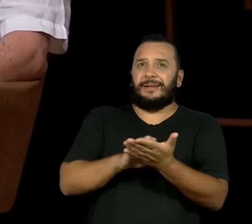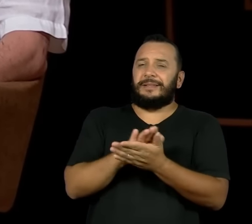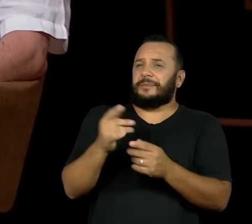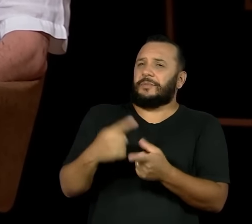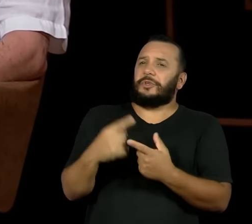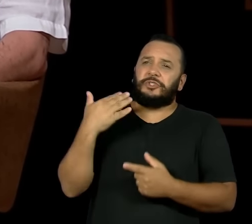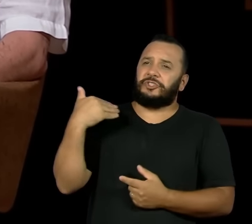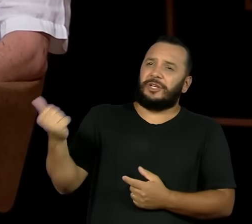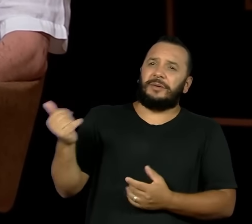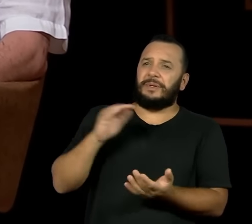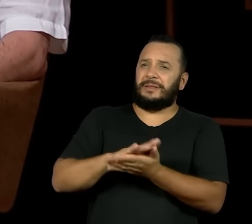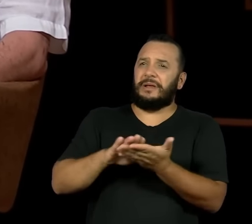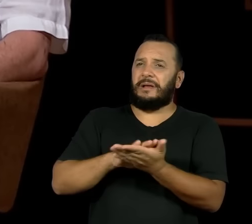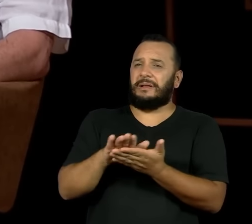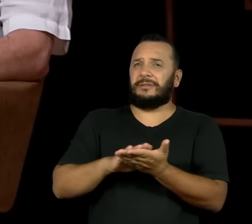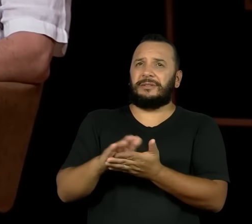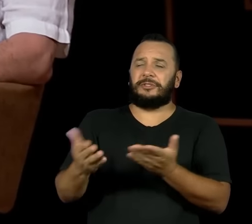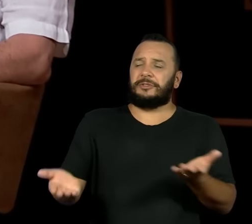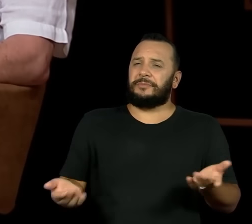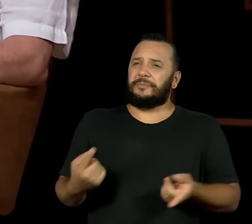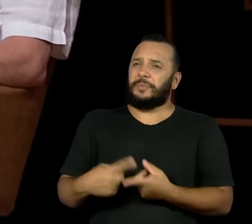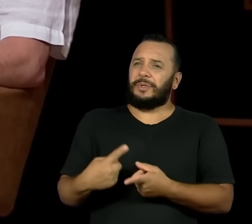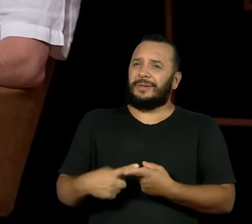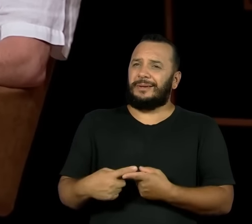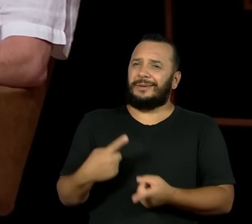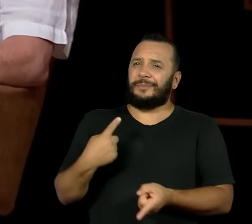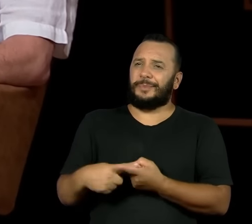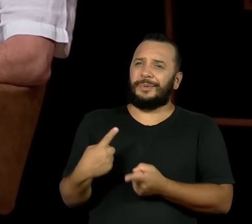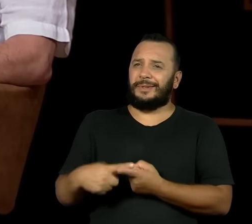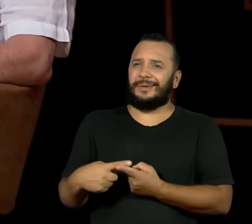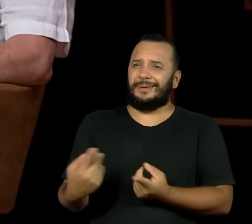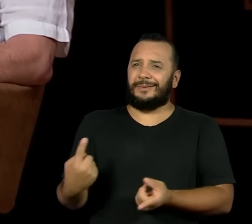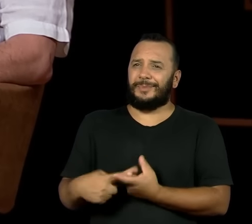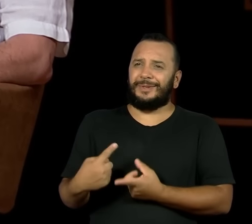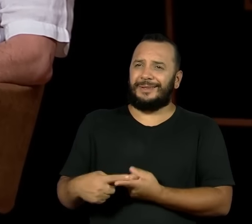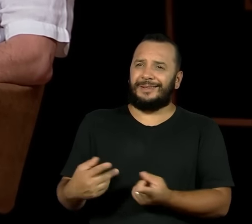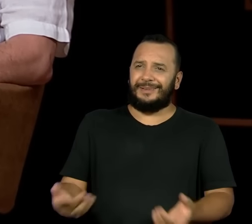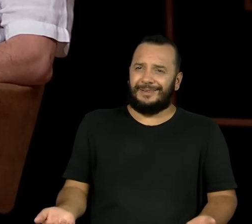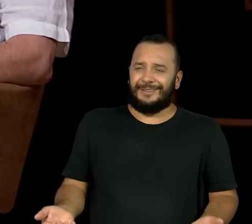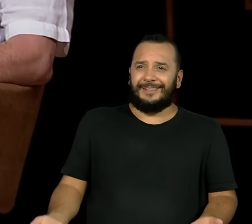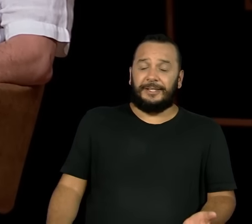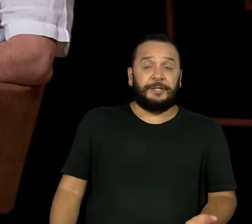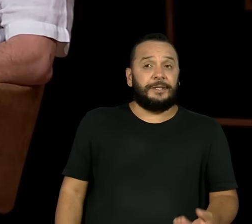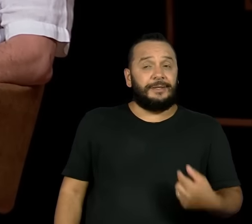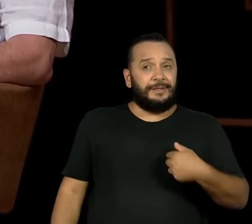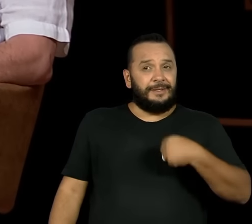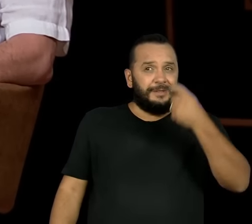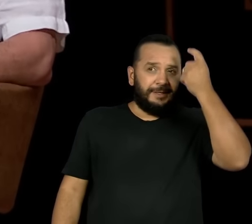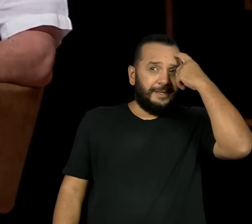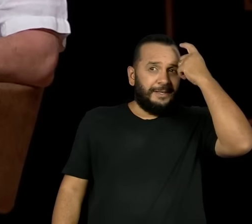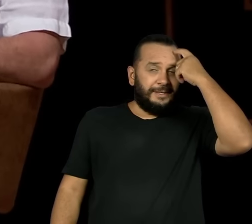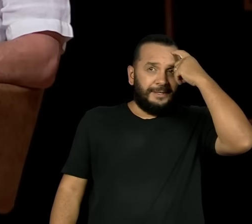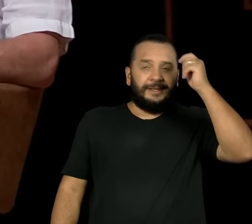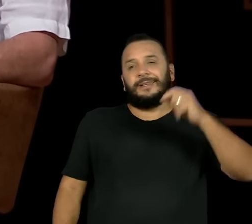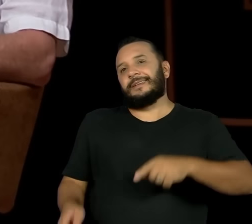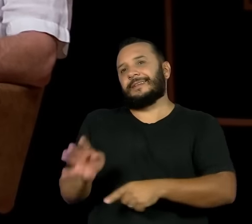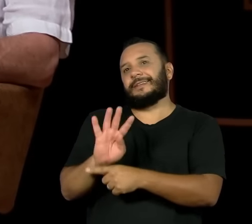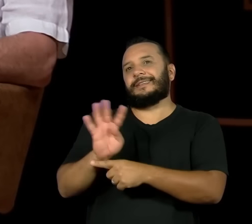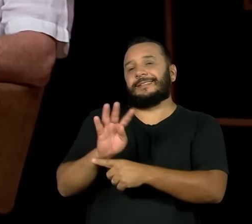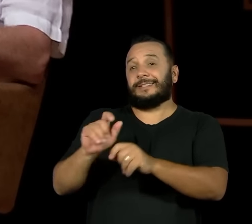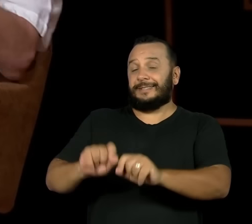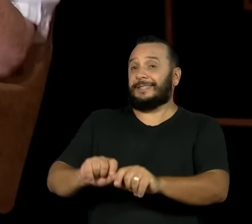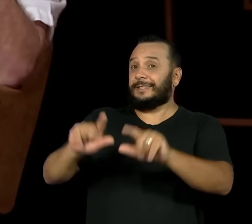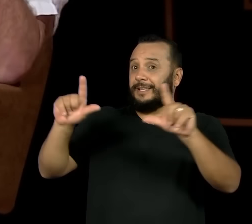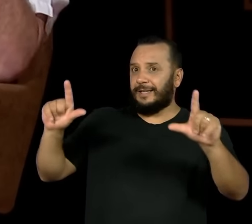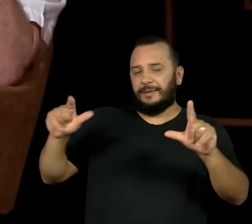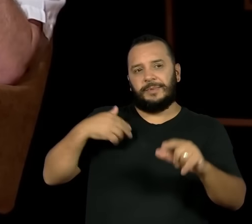me chamam Por que que não me chamam Então eu acho que o cinema ele não sei cada cada